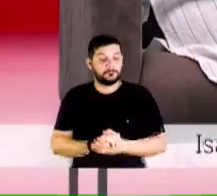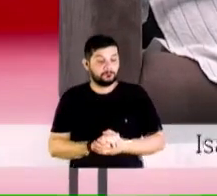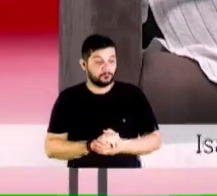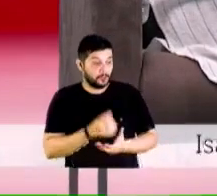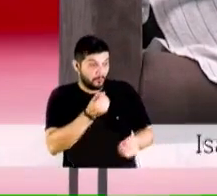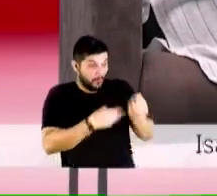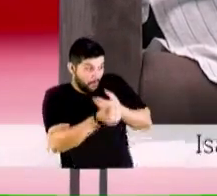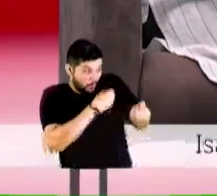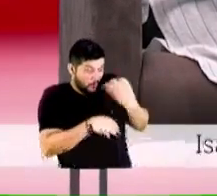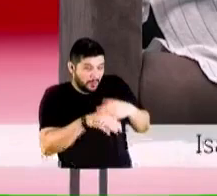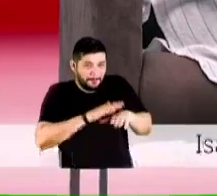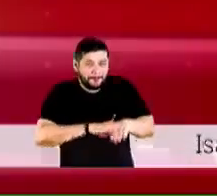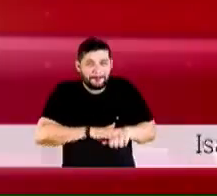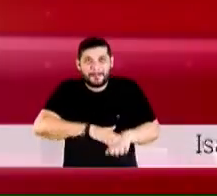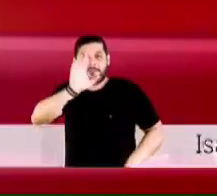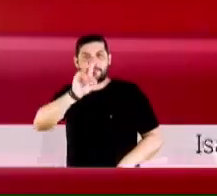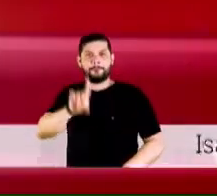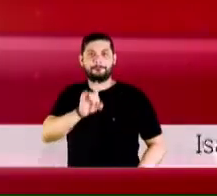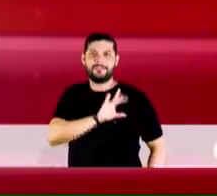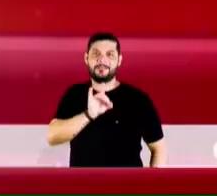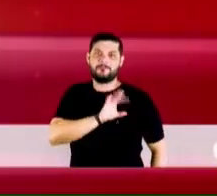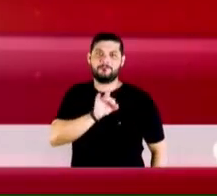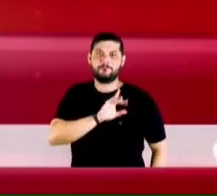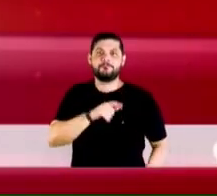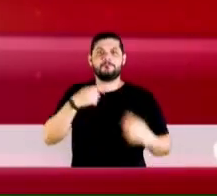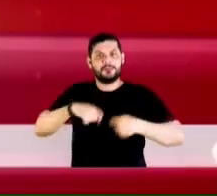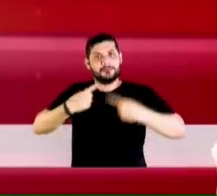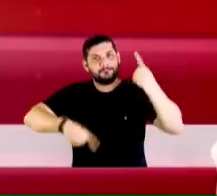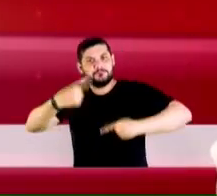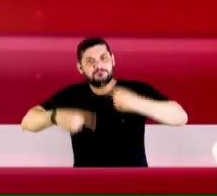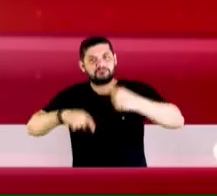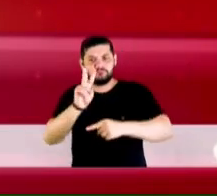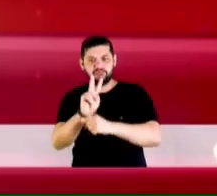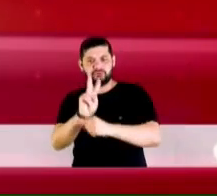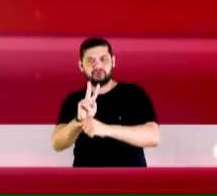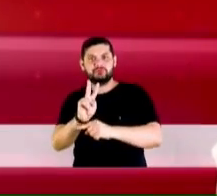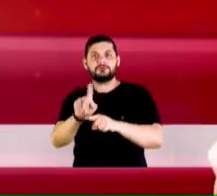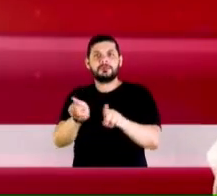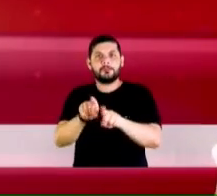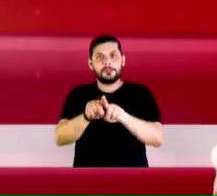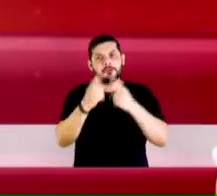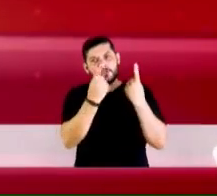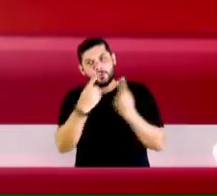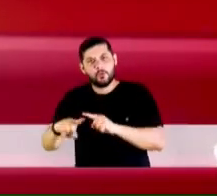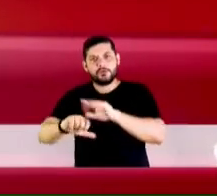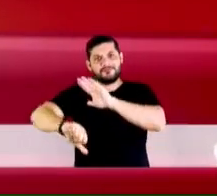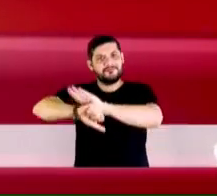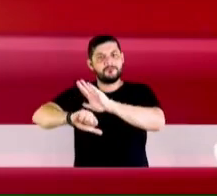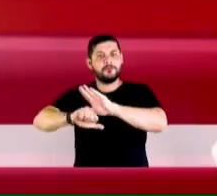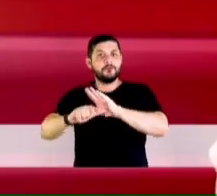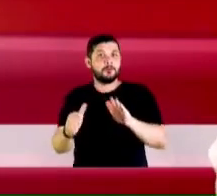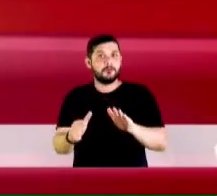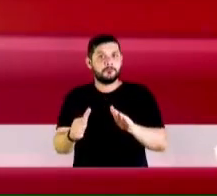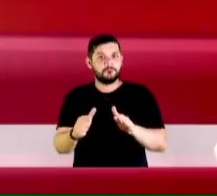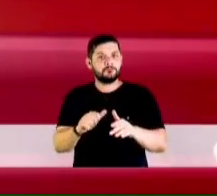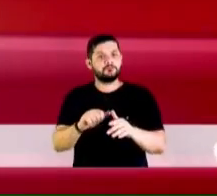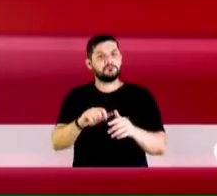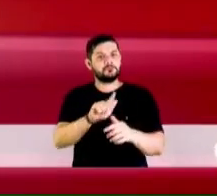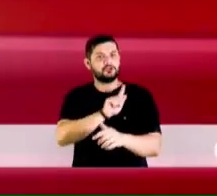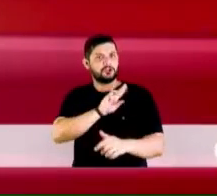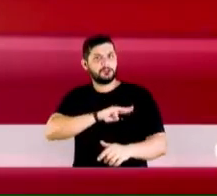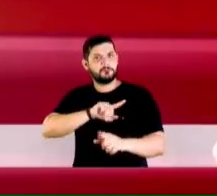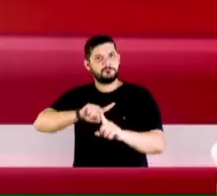Caucaia mais segura? Isabel, o que eu tenho escutado é as pessoas com medo. Nós precisamos ter política de prevenção e de ajuda à repressão ao crime.